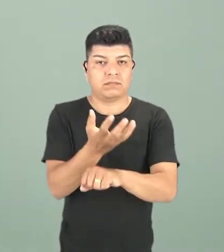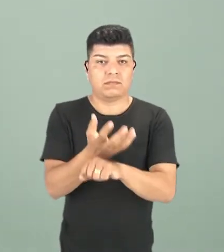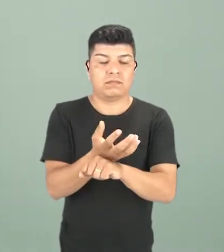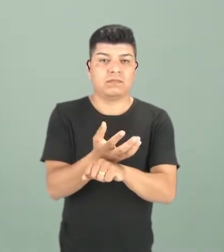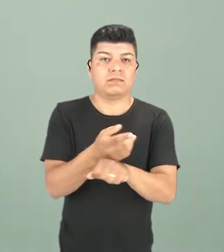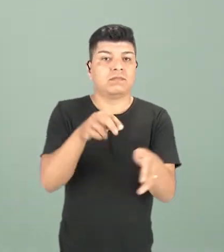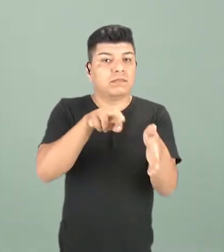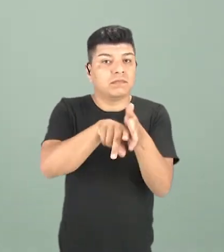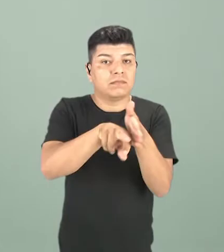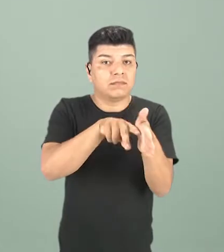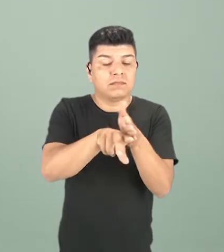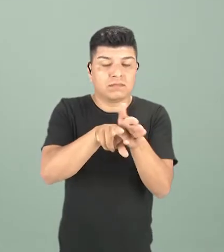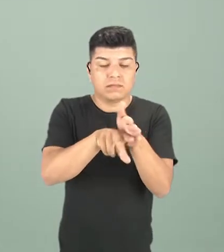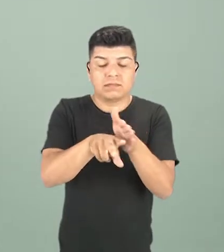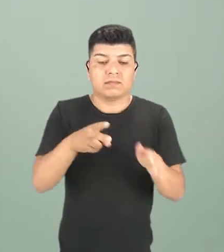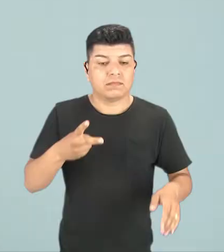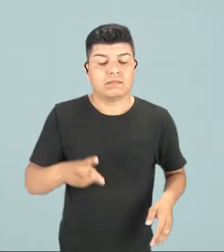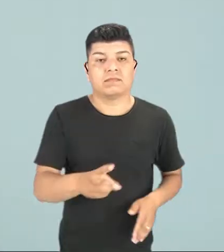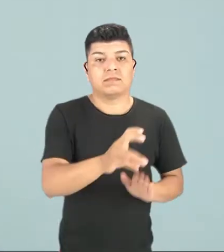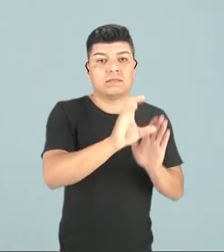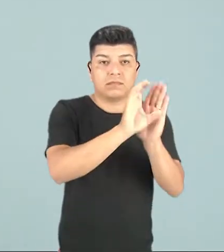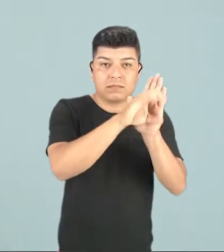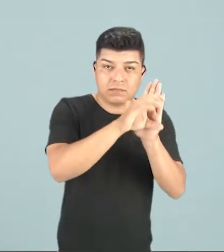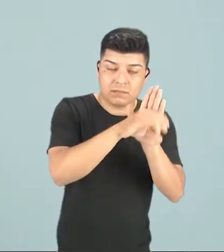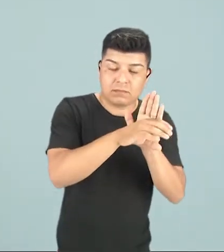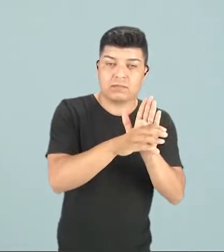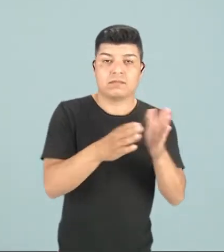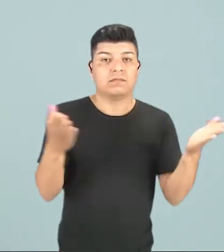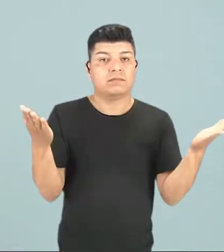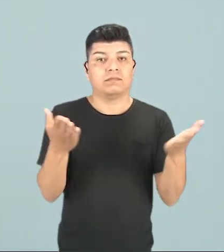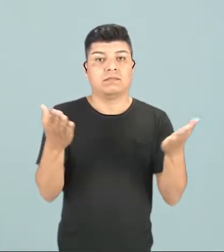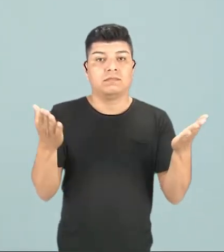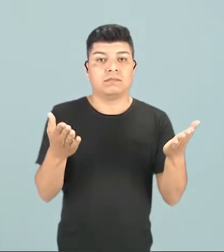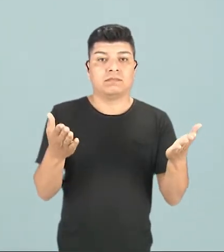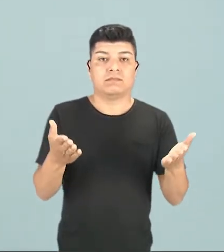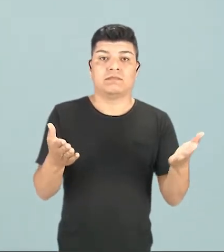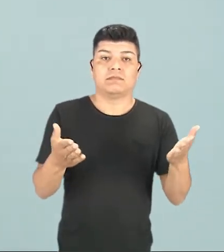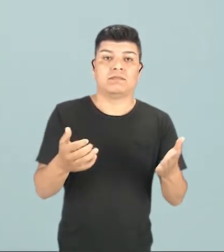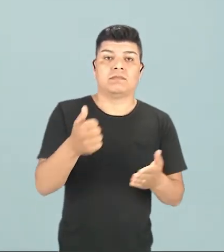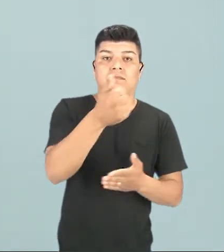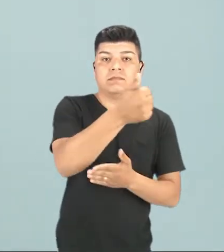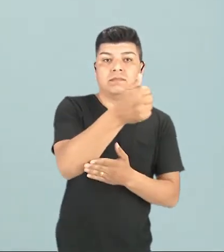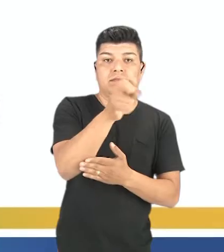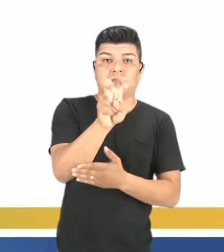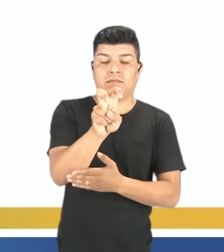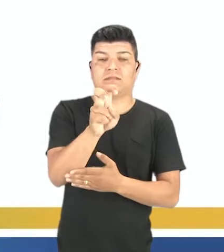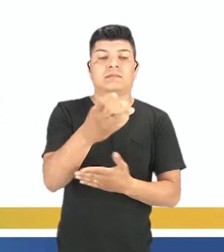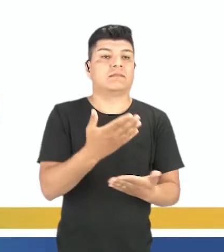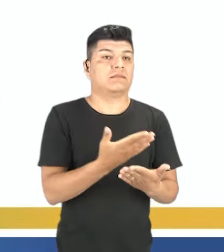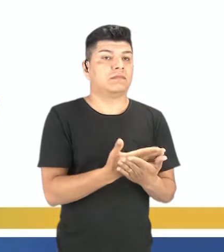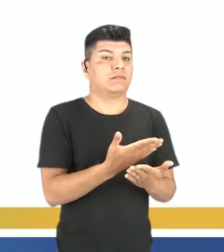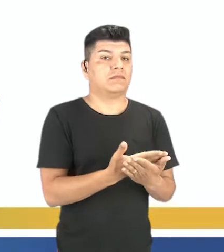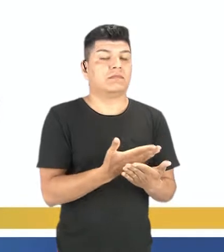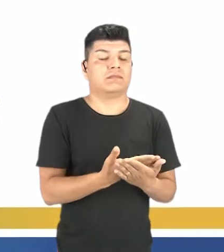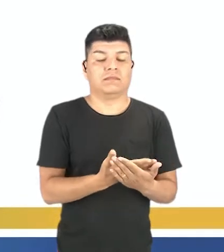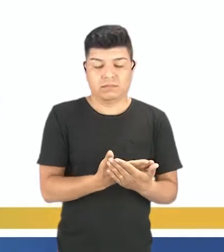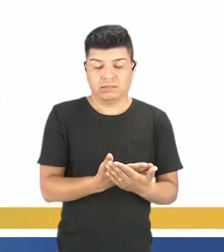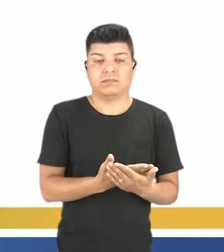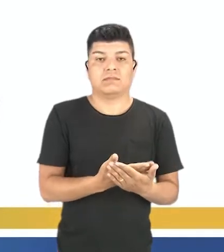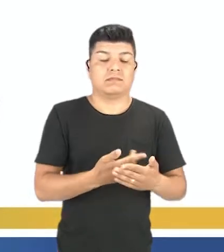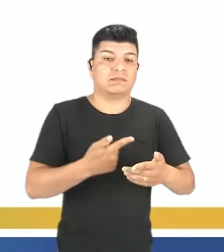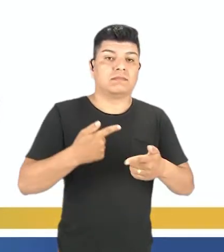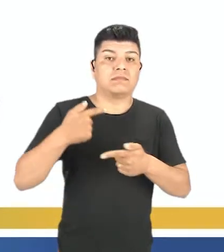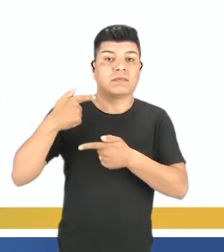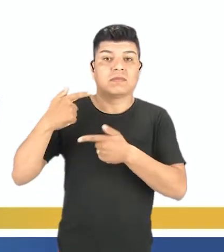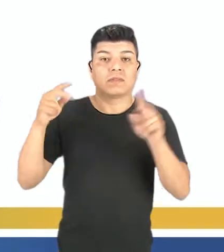Biologia. Hoje é a nossa 15ª aula, onde a gente vai estar estudando a herança ligada ao sexo. Então,